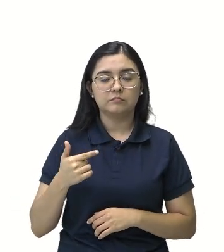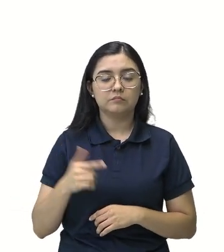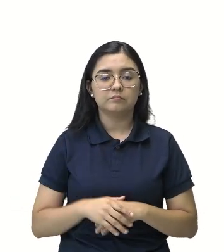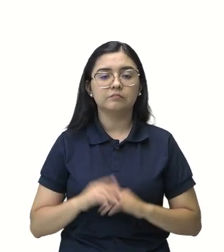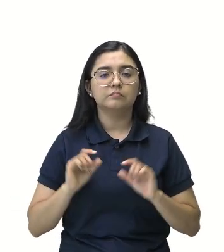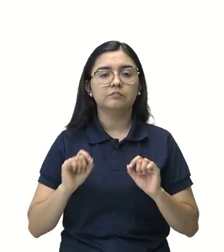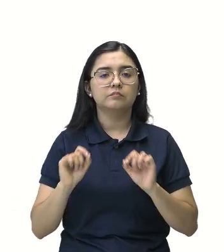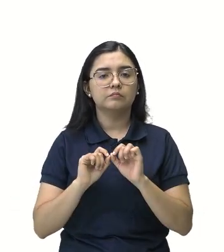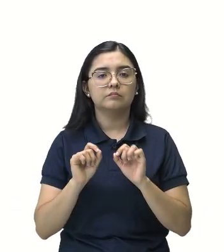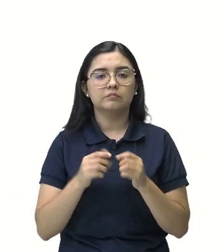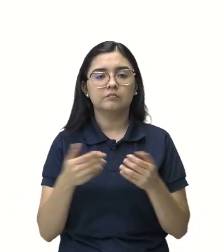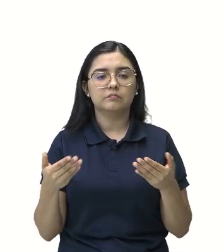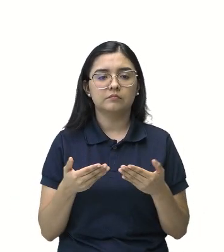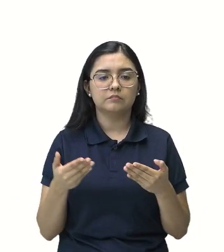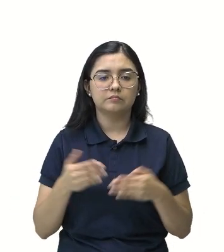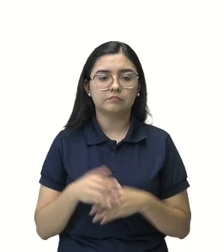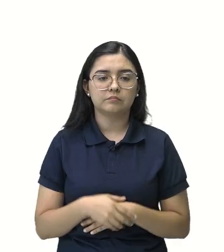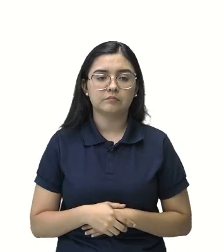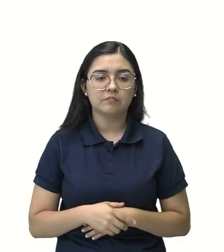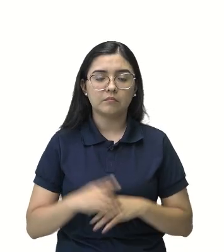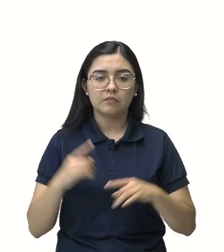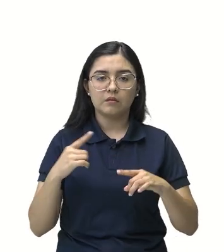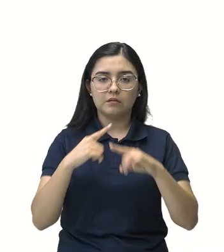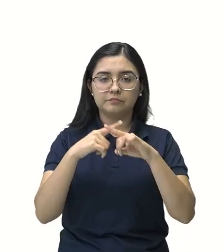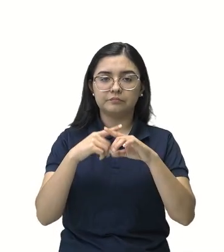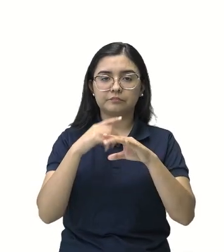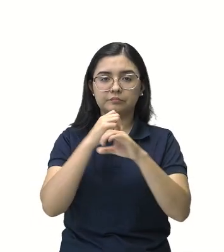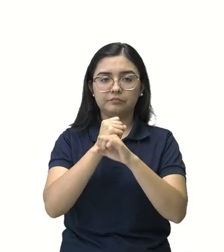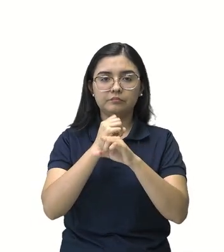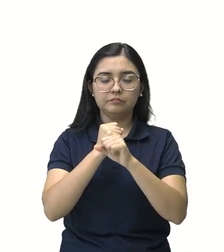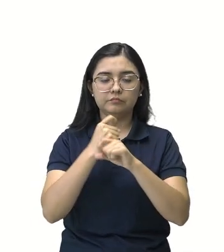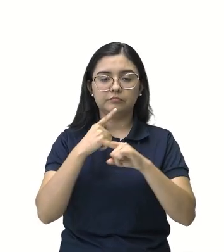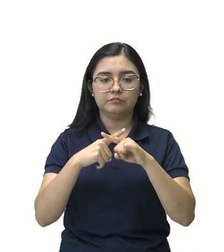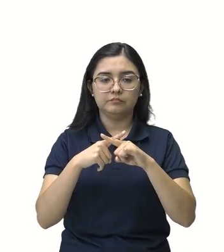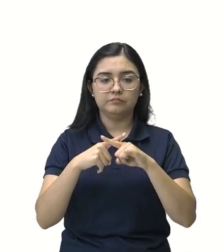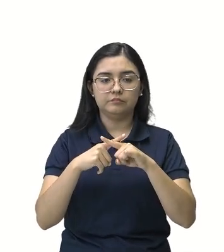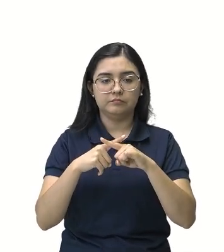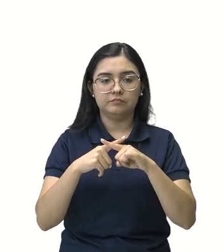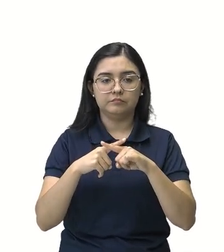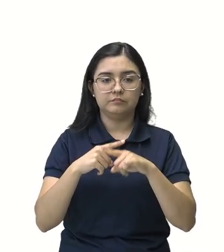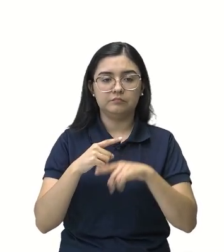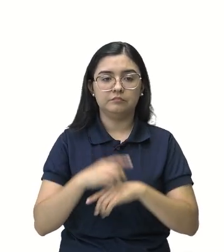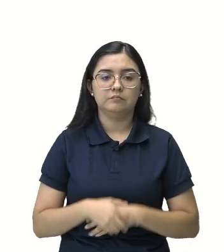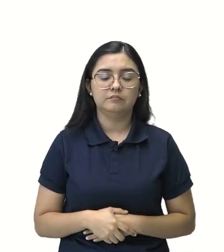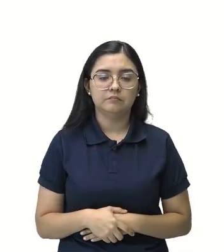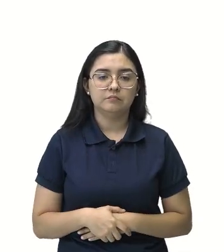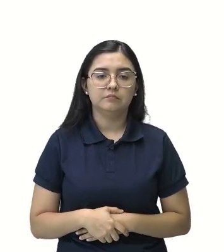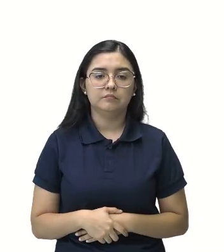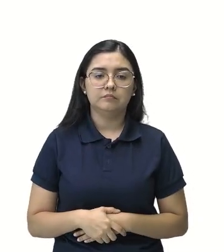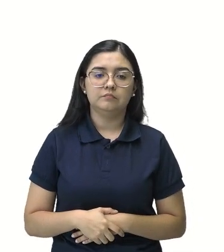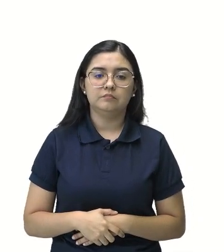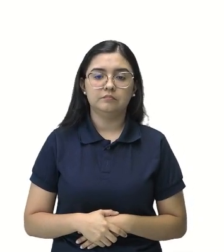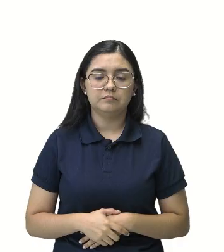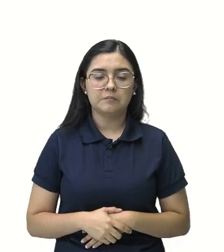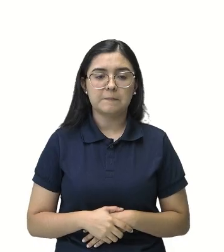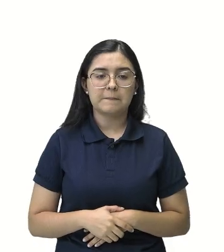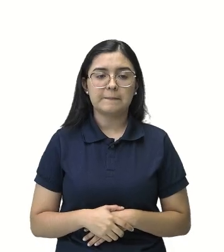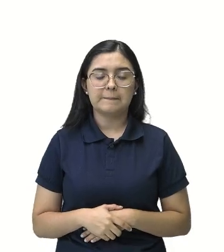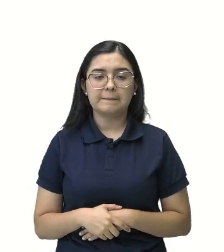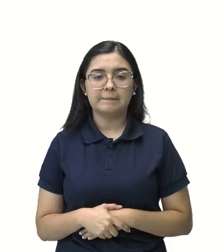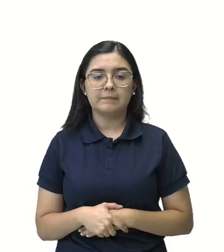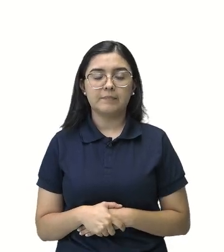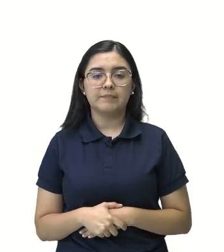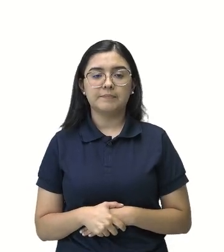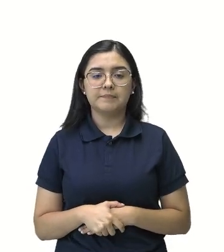que é que eu vou fazer? Minha multiplicaçãozinha aqui, cruzada, ou produto dos extremos